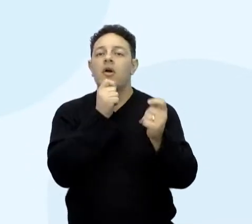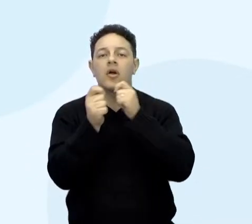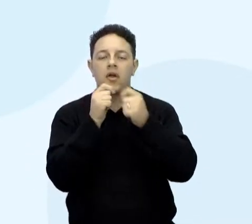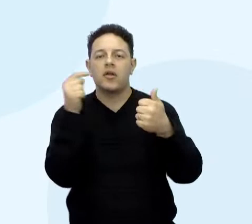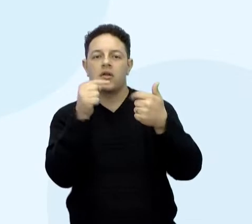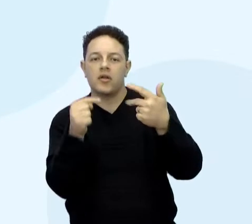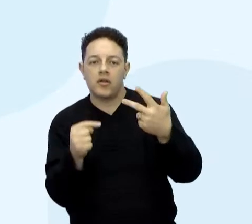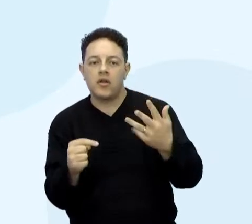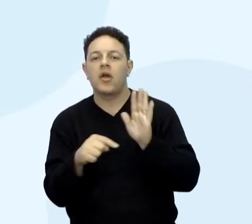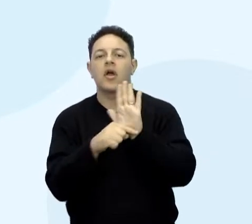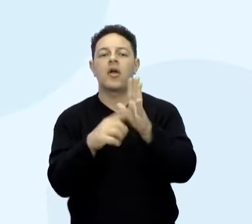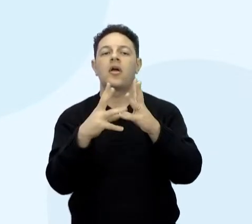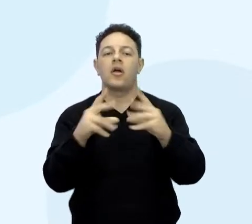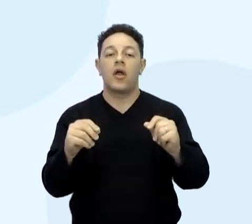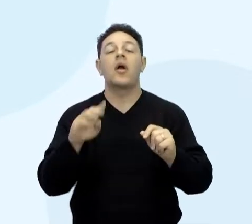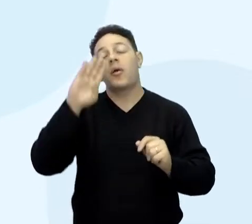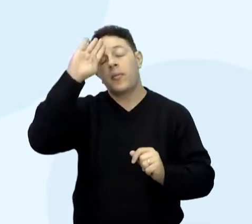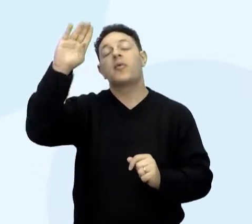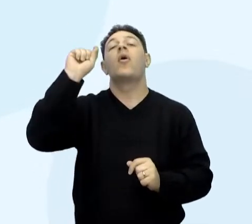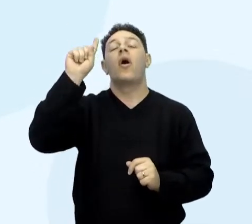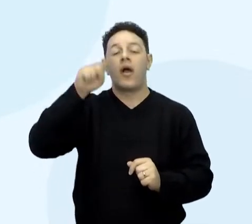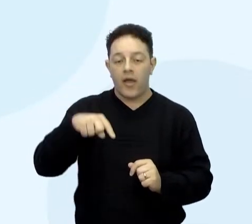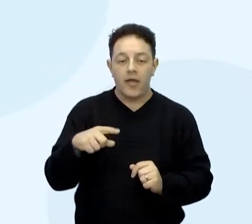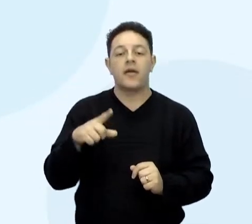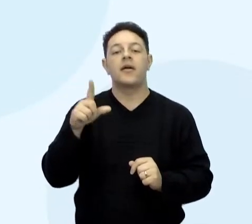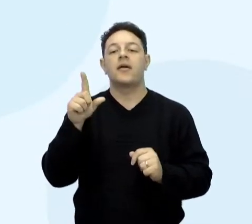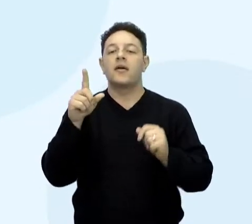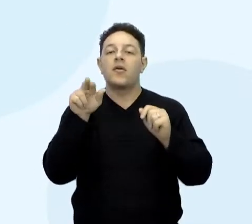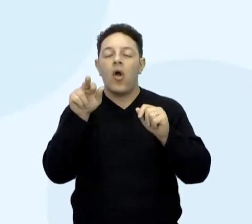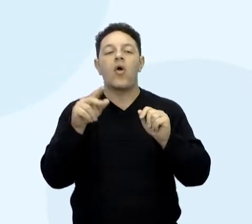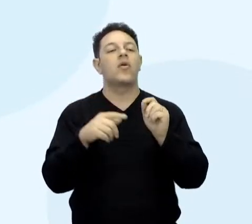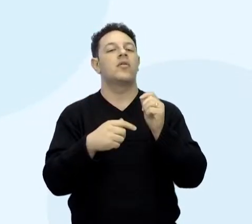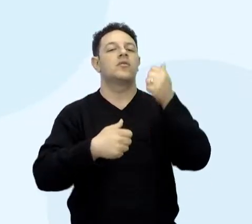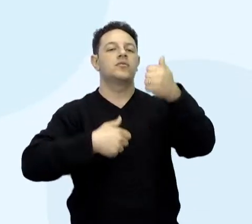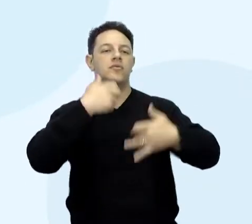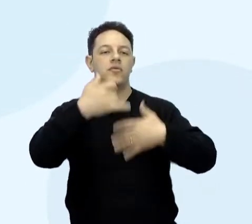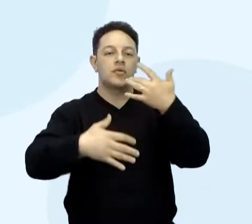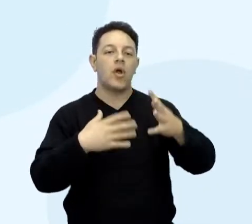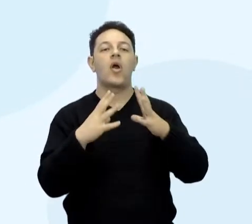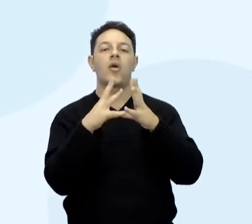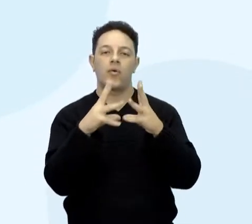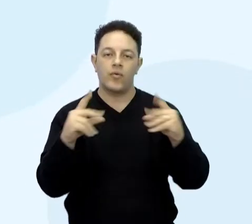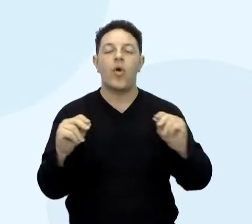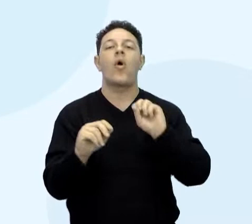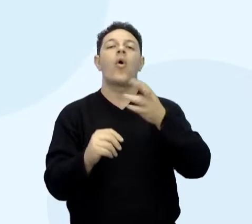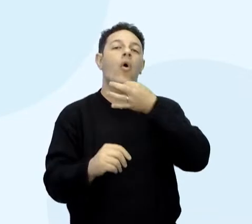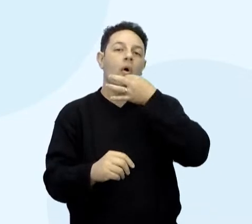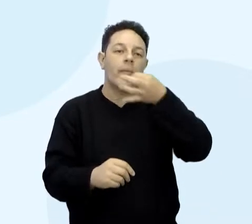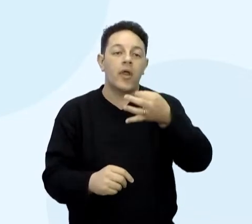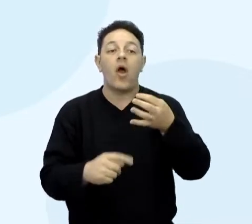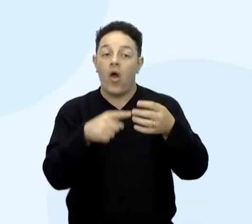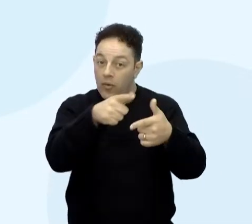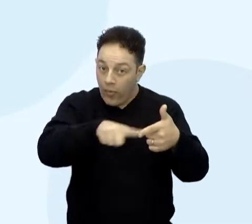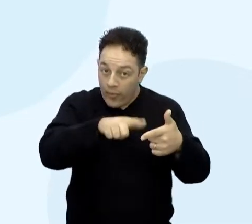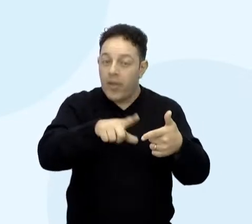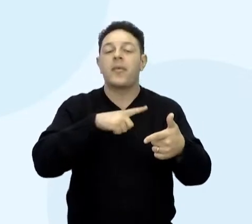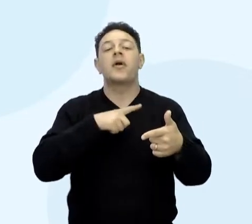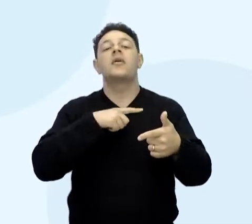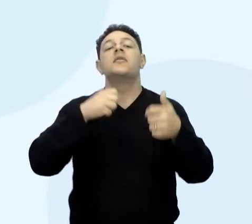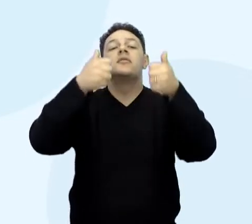fio condutor da narrativa o processo de resolução ou tentativa de um problema, né?